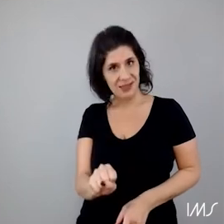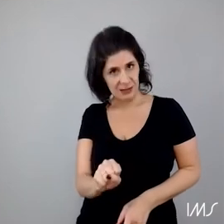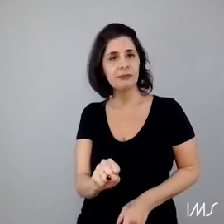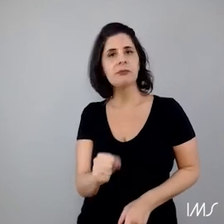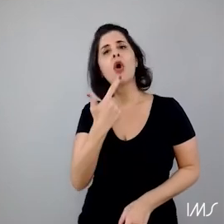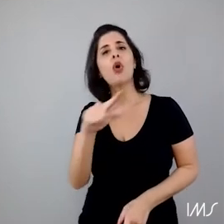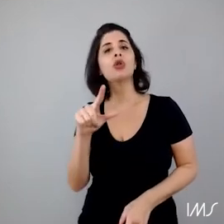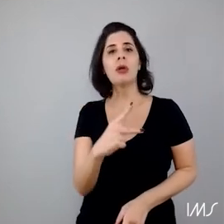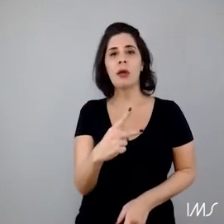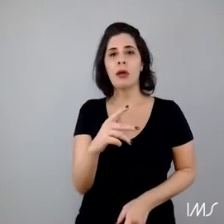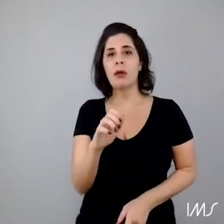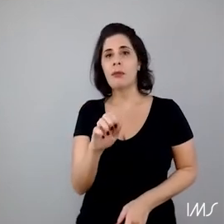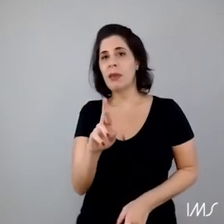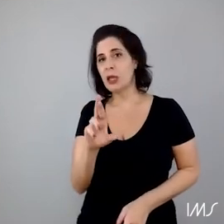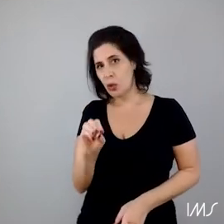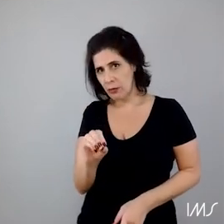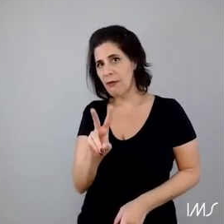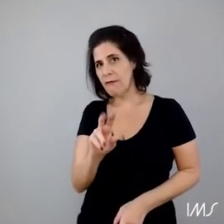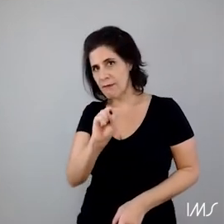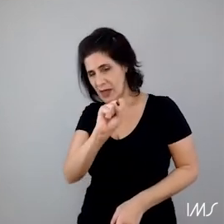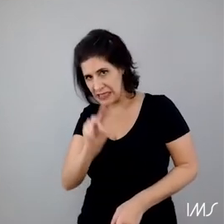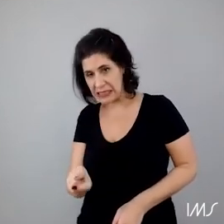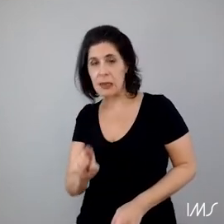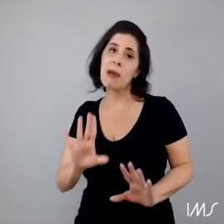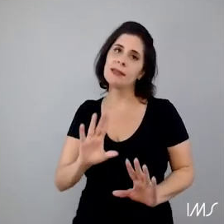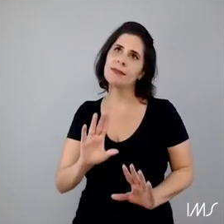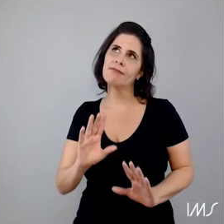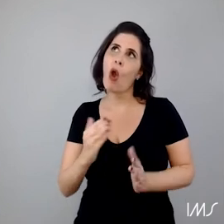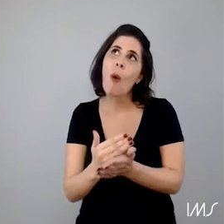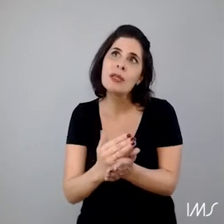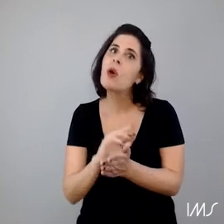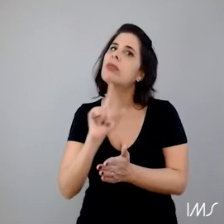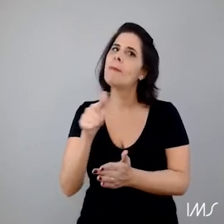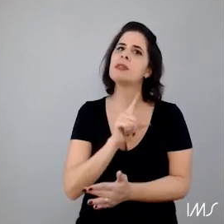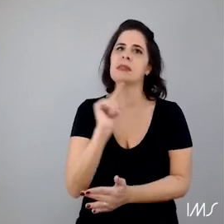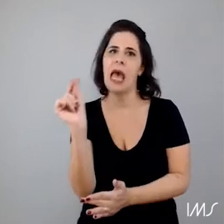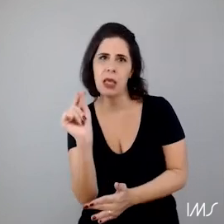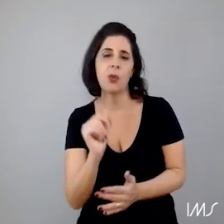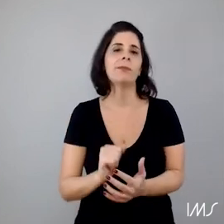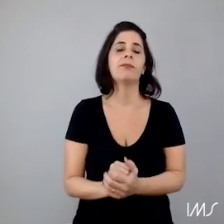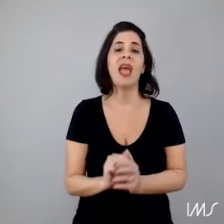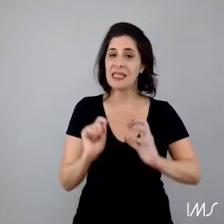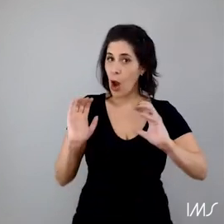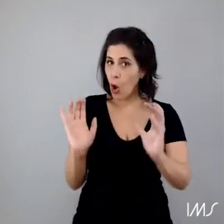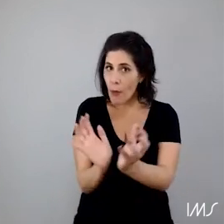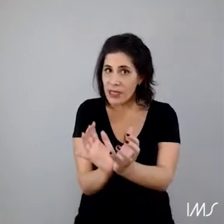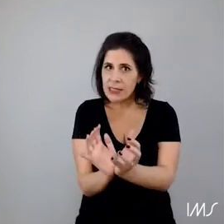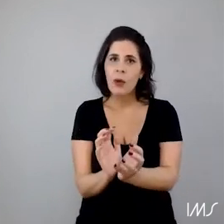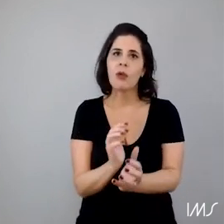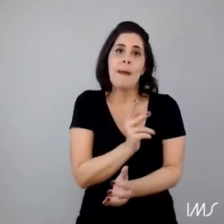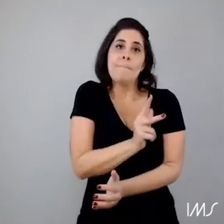enfim, essa comissão não tinha um presidente. Essa comissão era uma comissão consultiva,